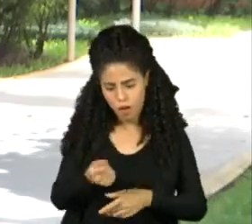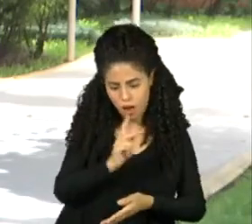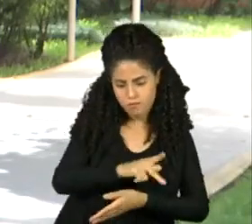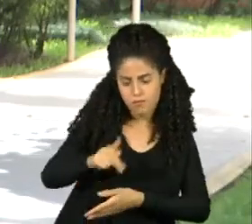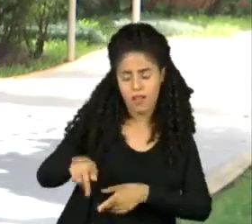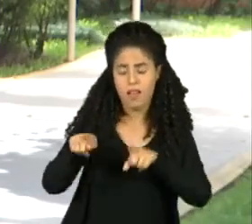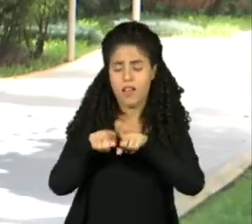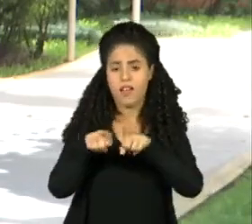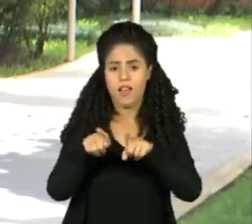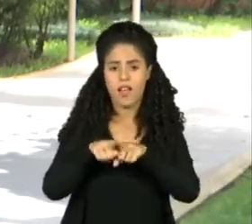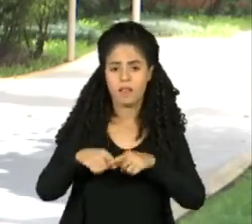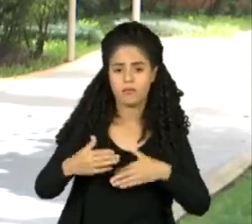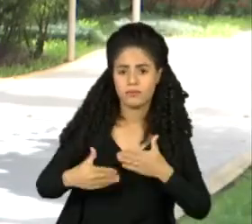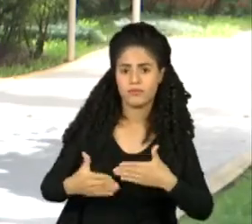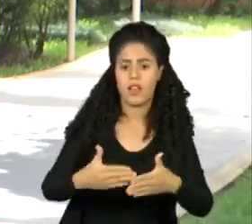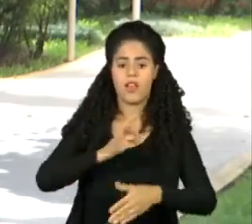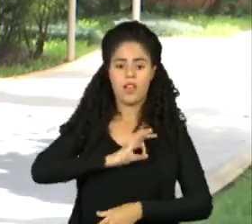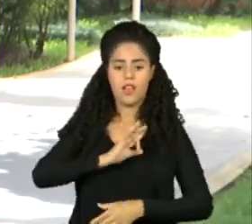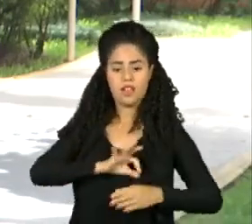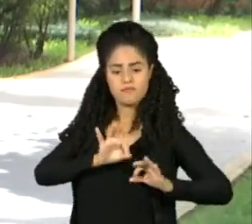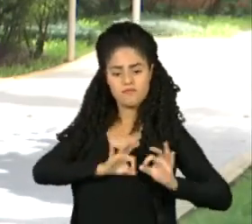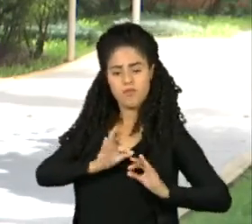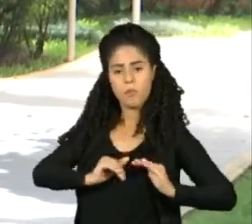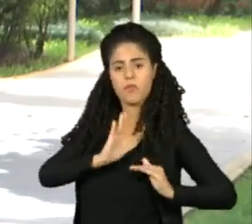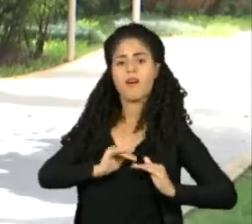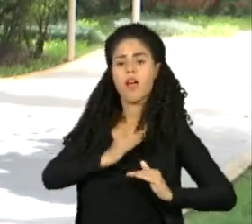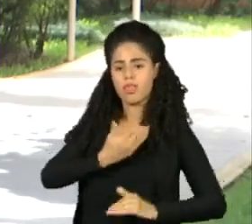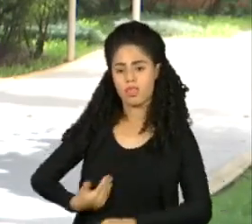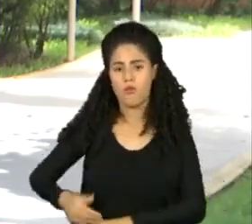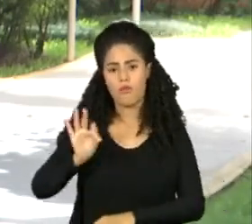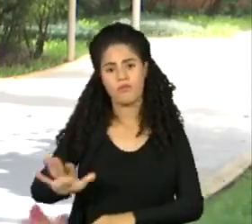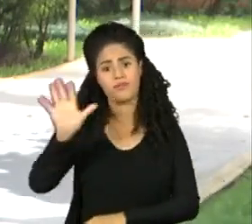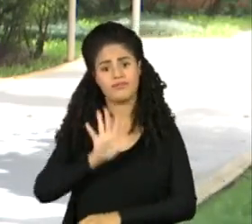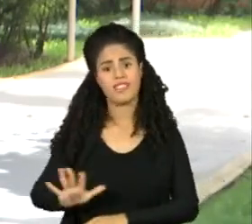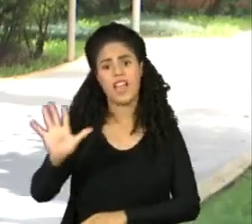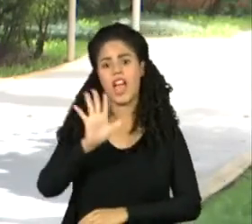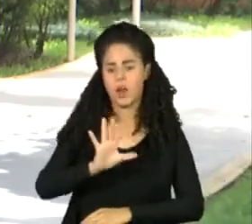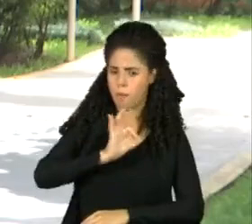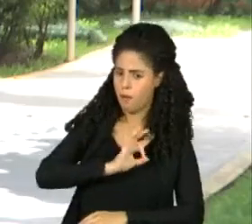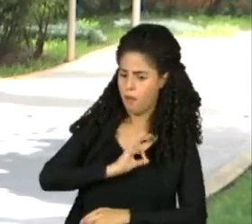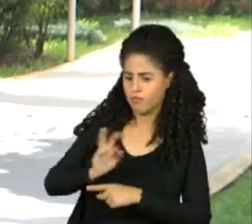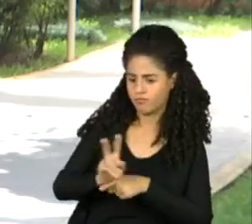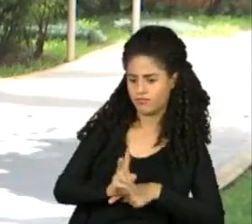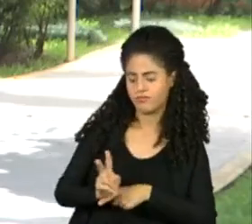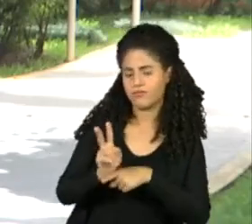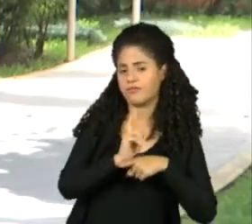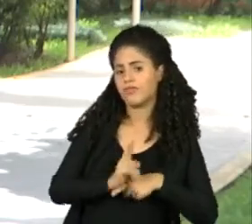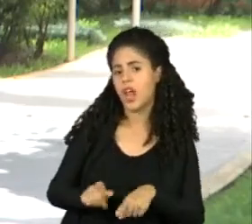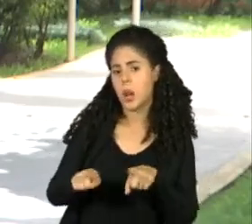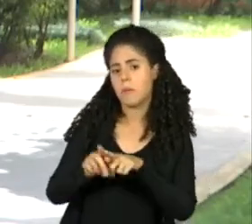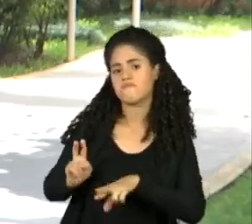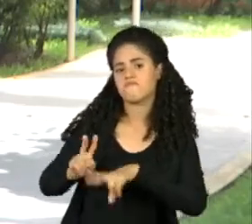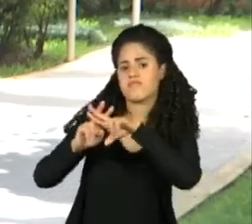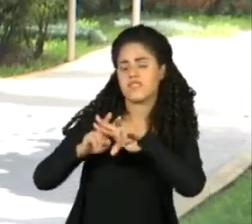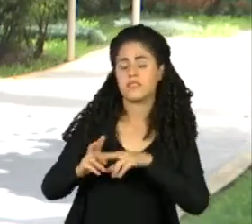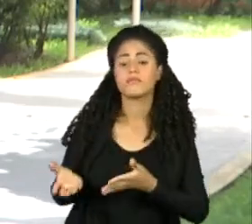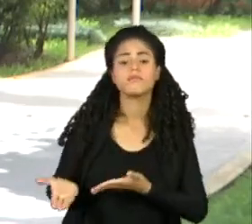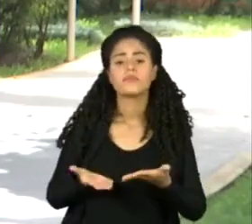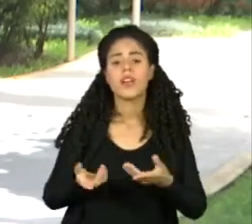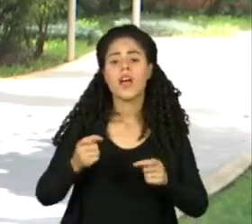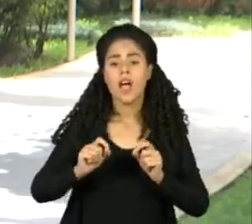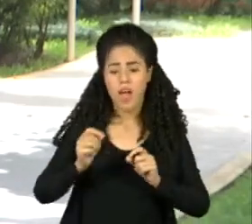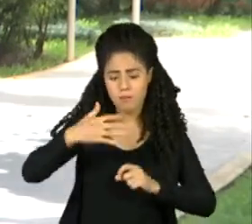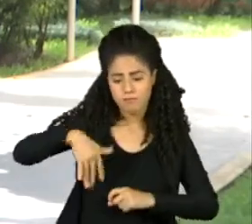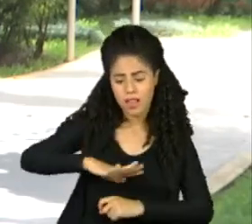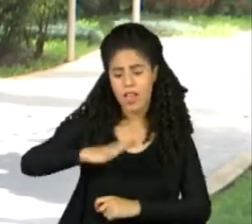professores é pelo mesmo reajuste prometido pelo governo federal aos policiais e agentes penitenciários.